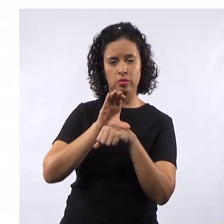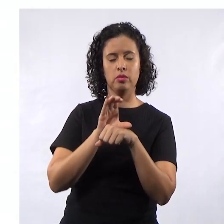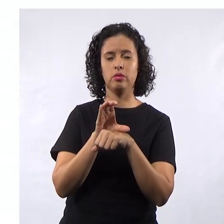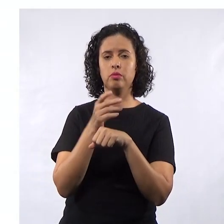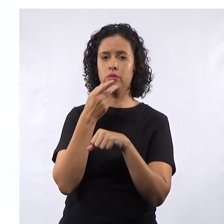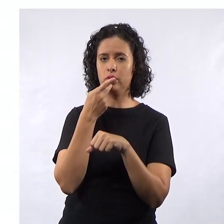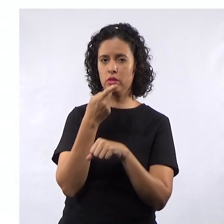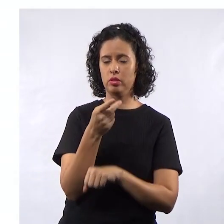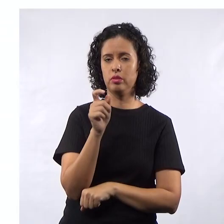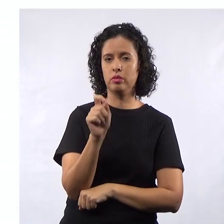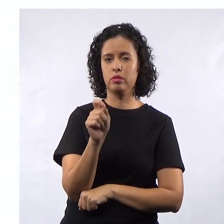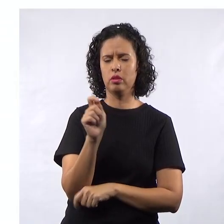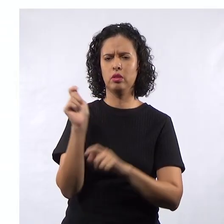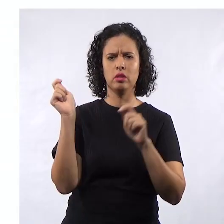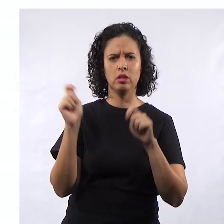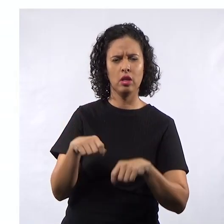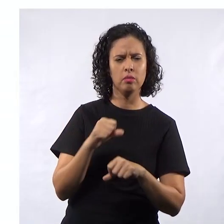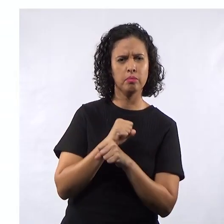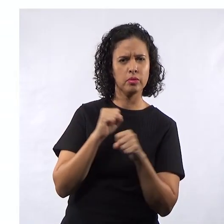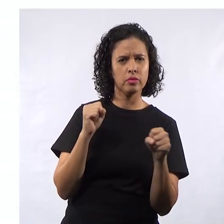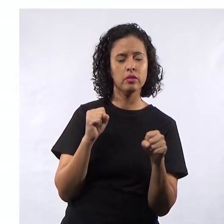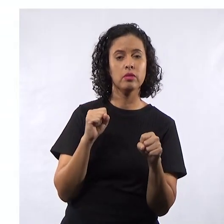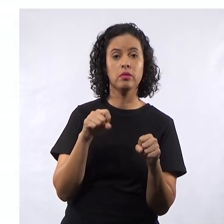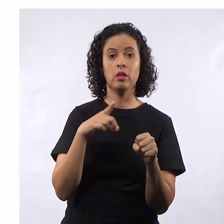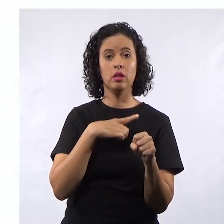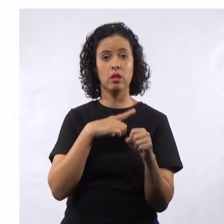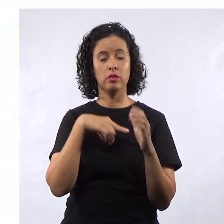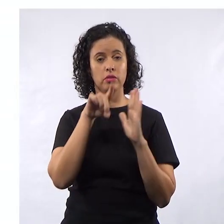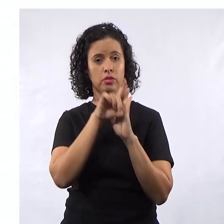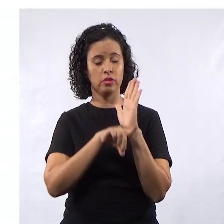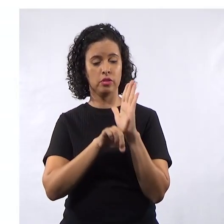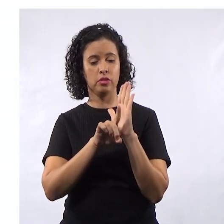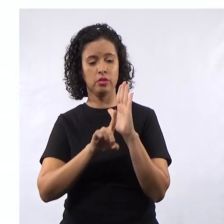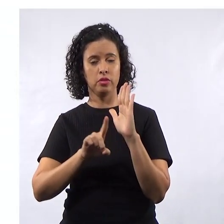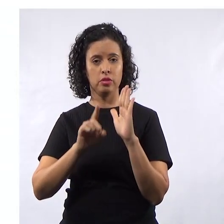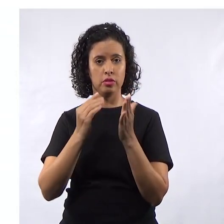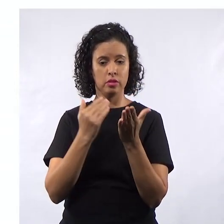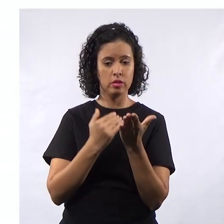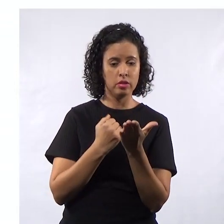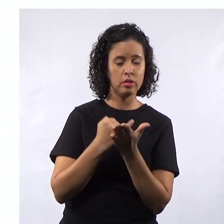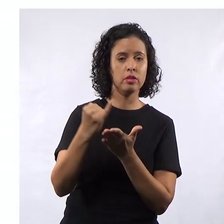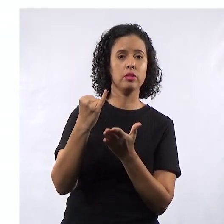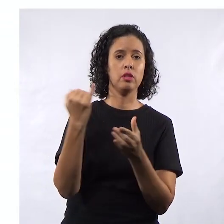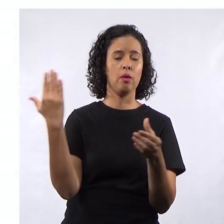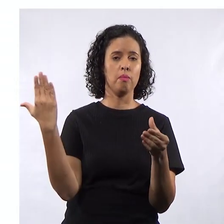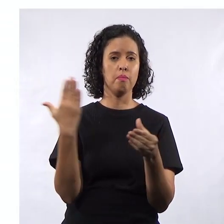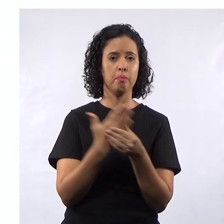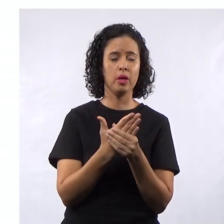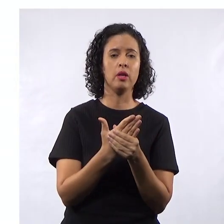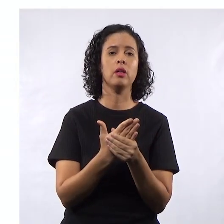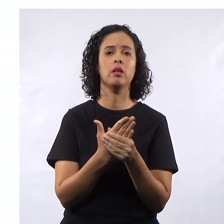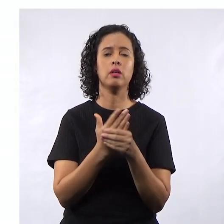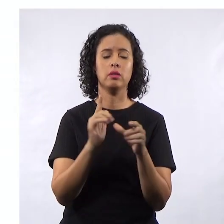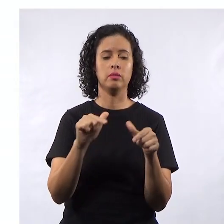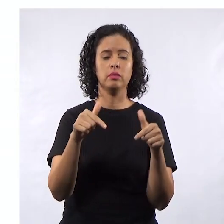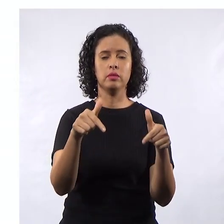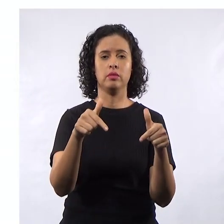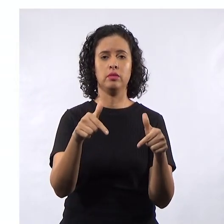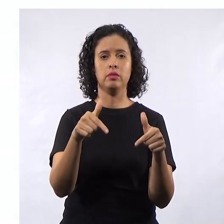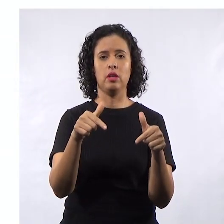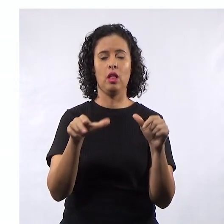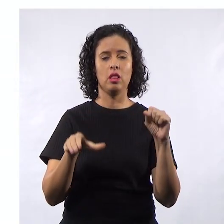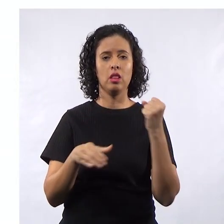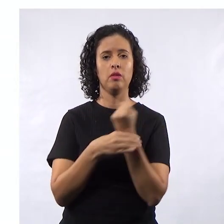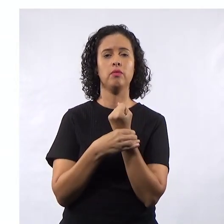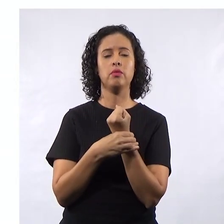que é possível, então você tem todo o direito aqui de estar entrando com uma ação para estar aí requerendo aí a defesa de um